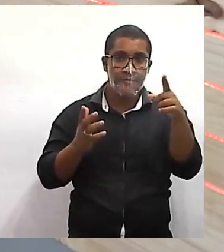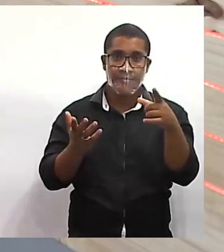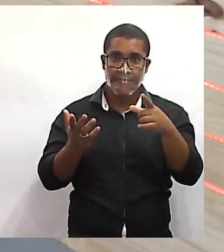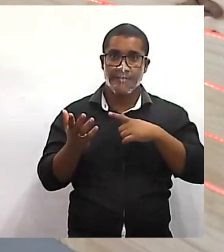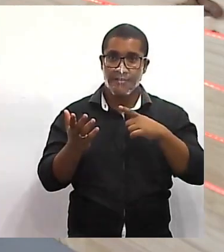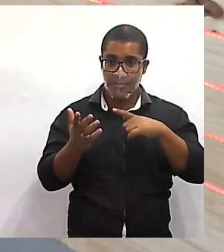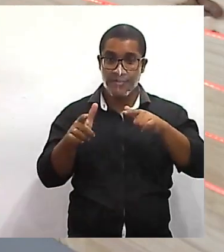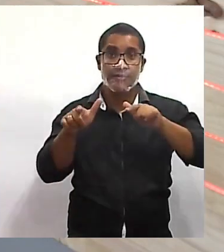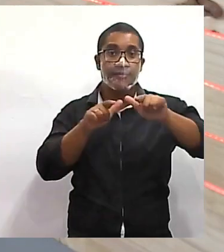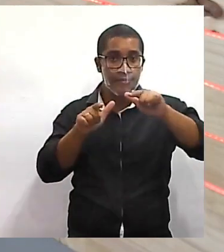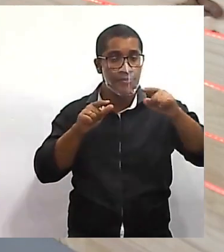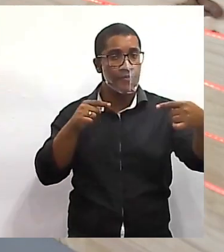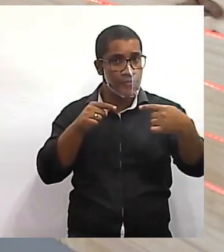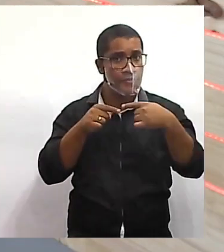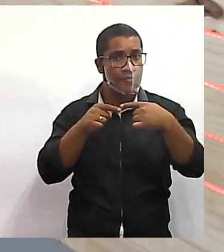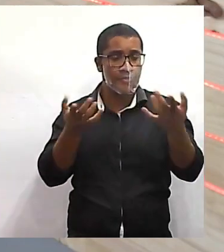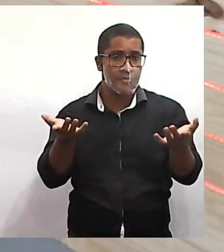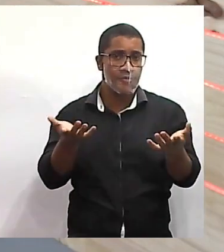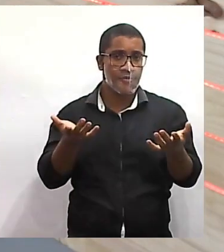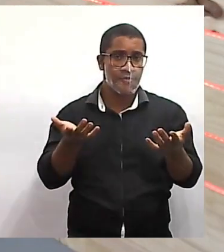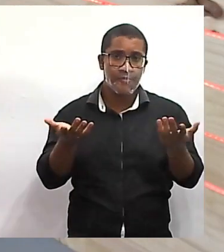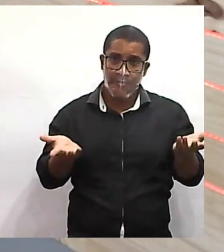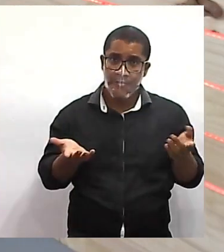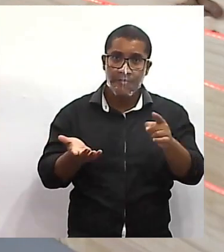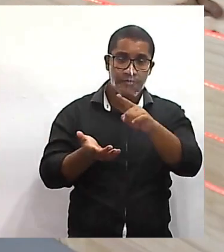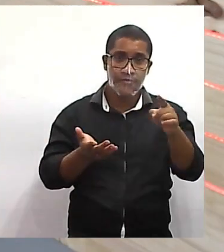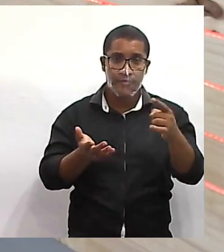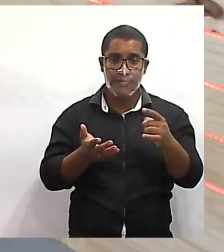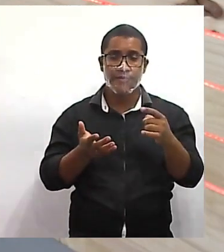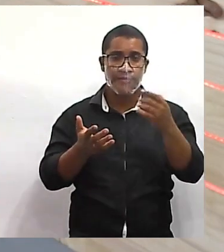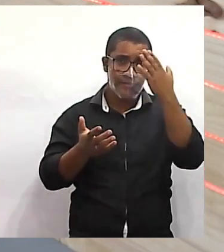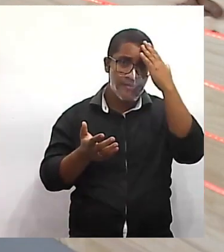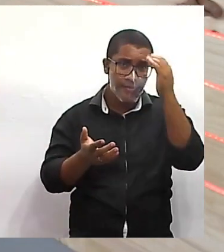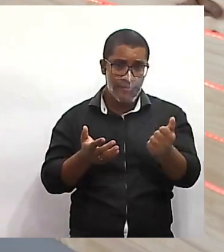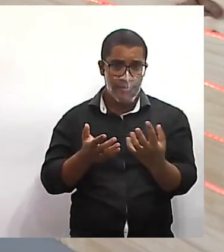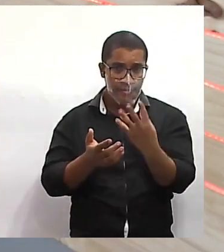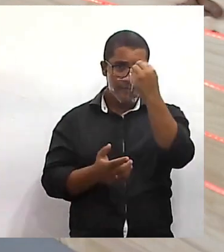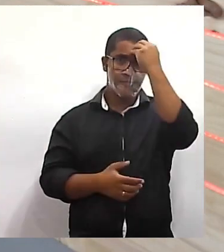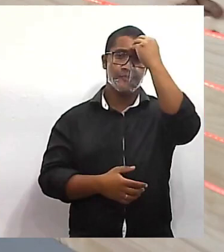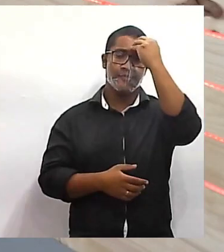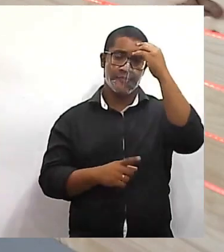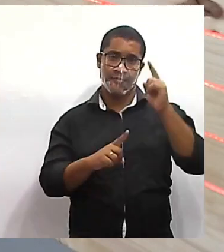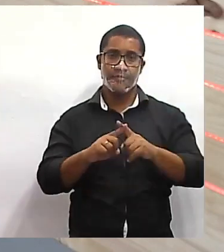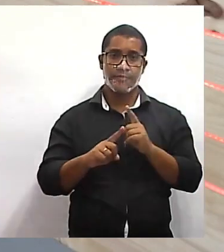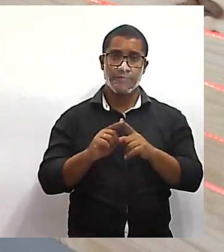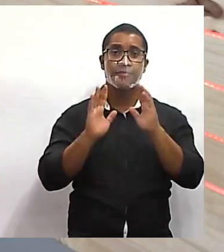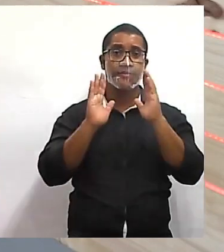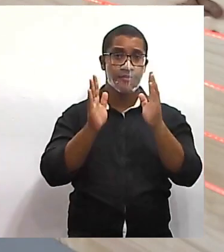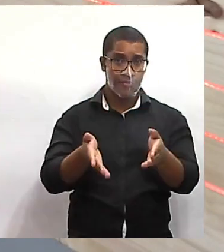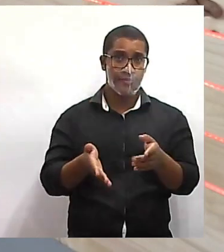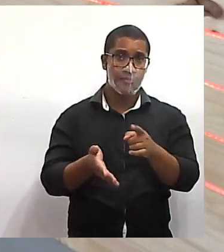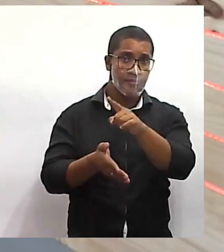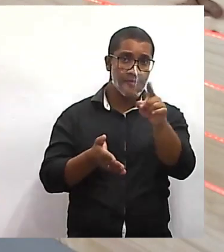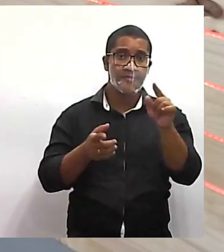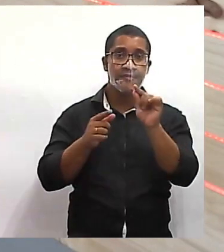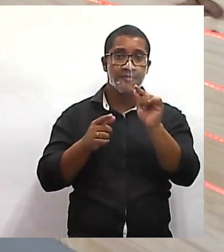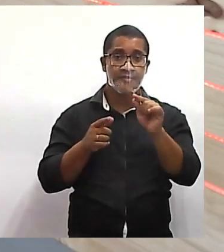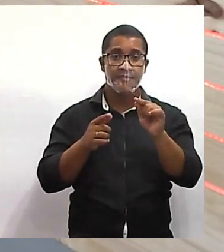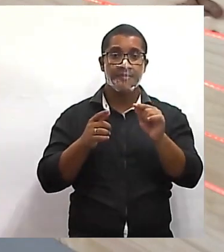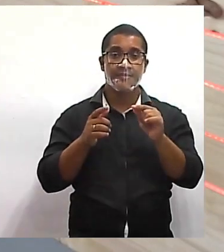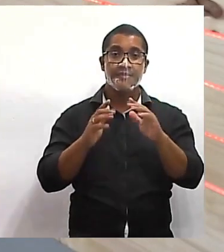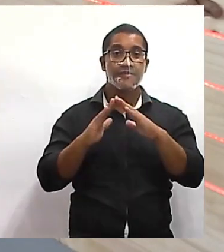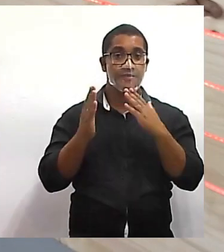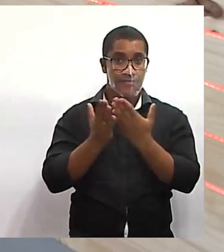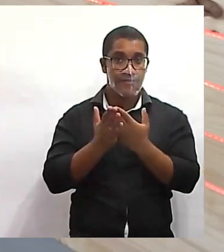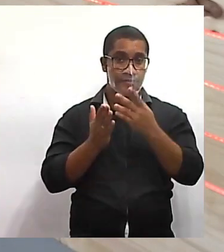embasado, né? Que vocês estejam embasados, até porque, como a gente já disse, vocês são um cartão de visita da escola.